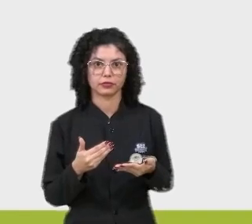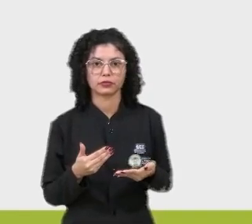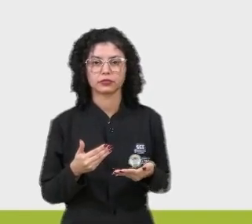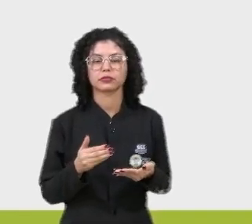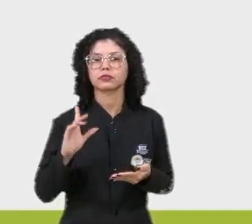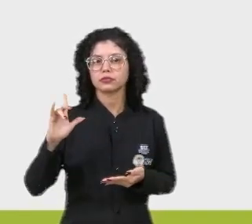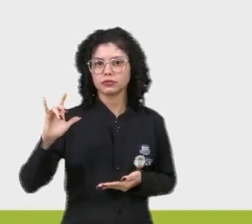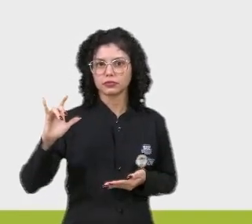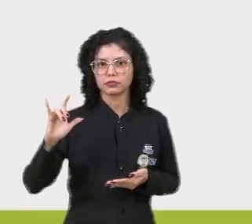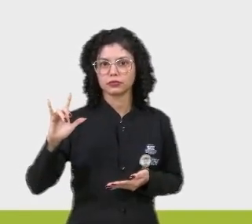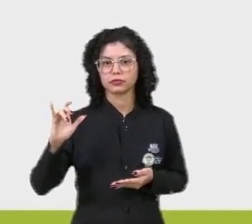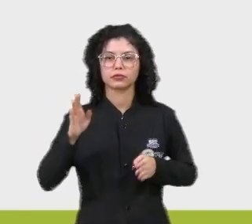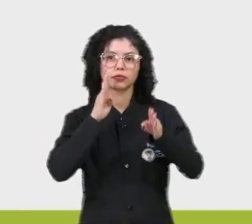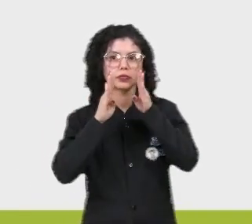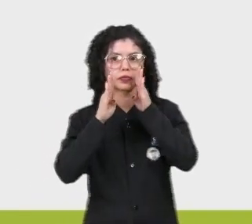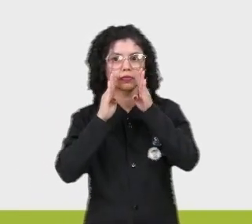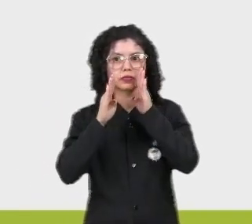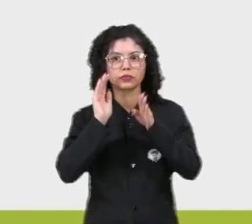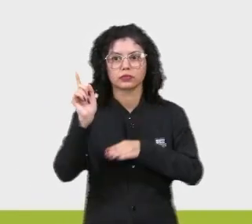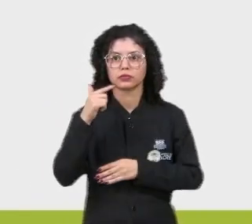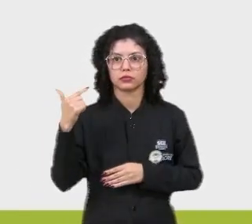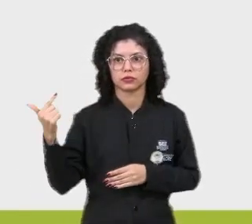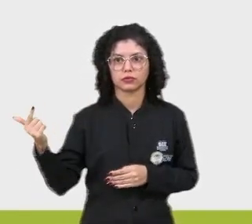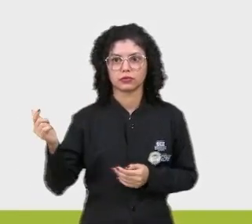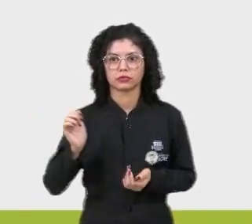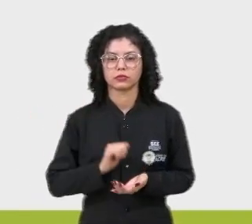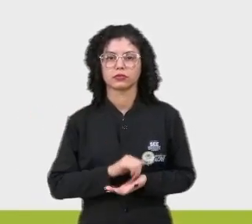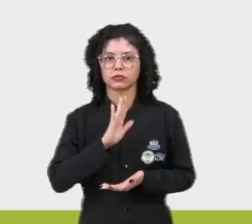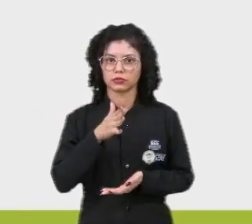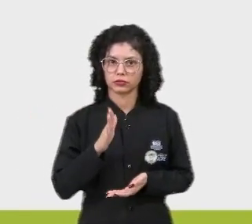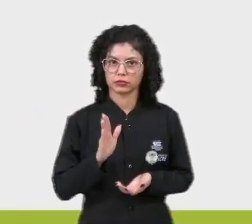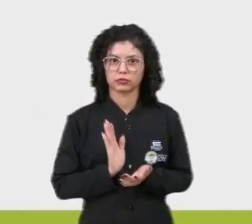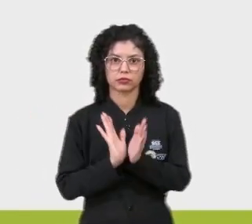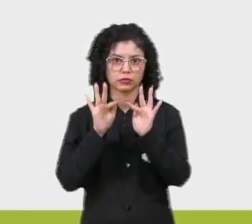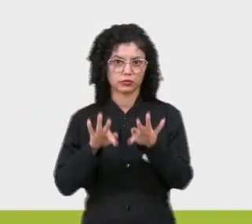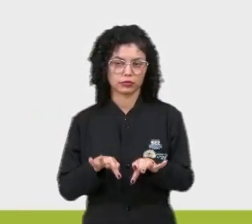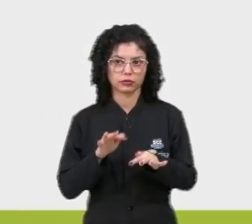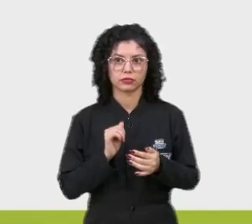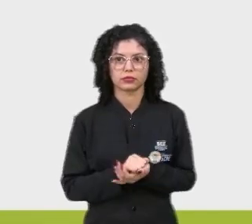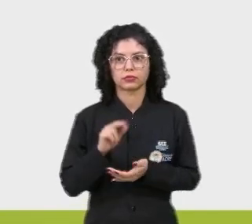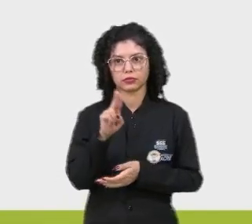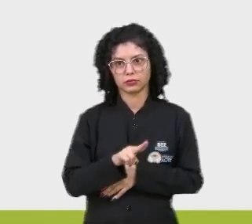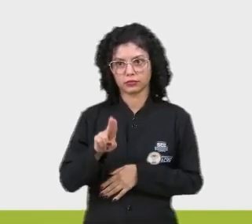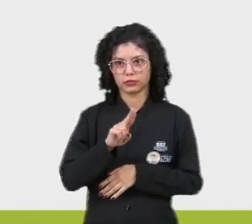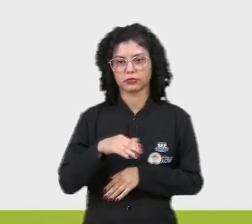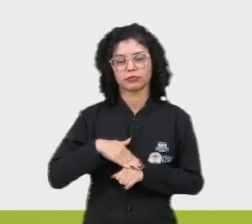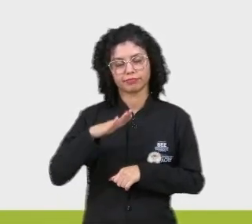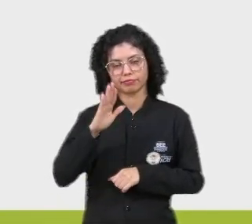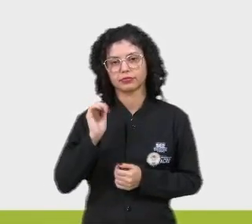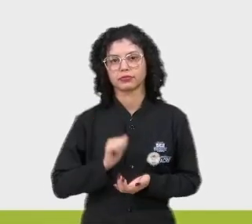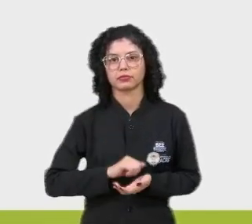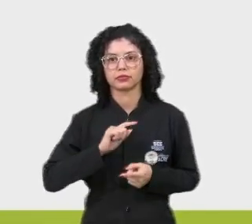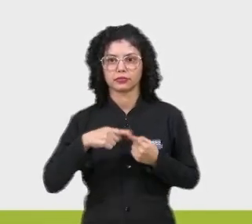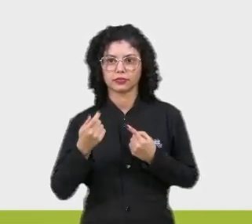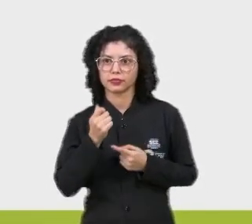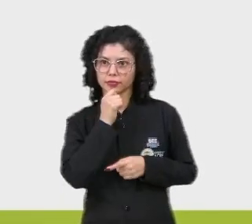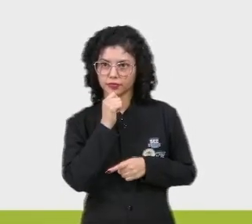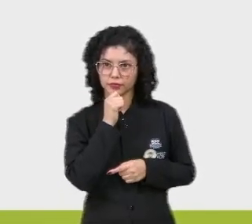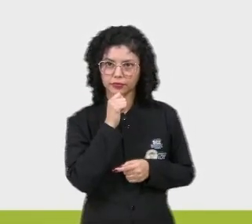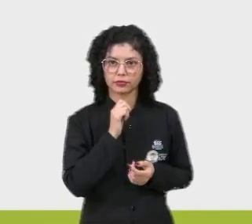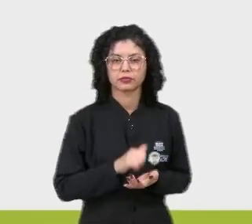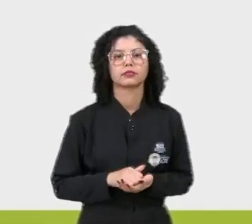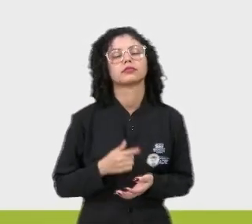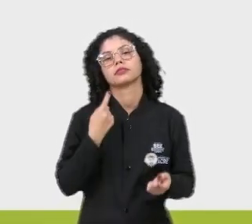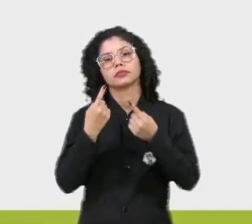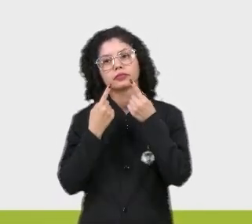Instagram Facebook dentre outros Facebook já está quase aí as pessoas não utilizando tanto né mas ainda é um meio